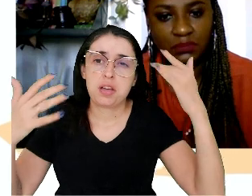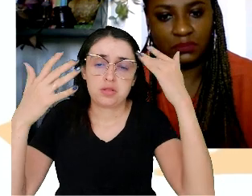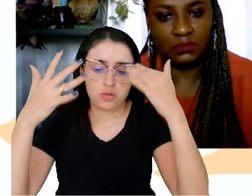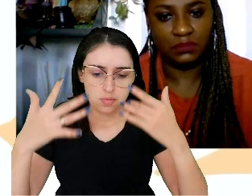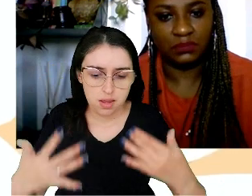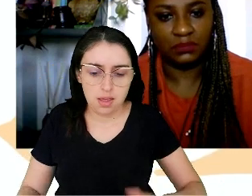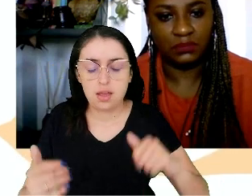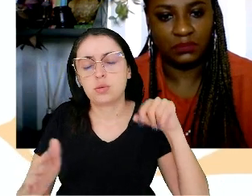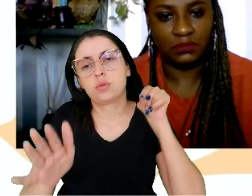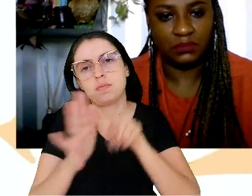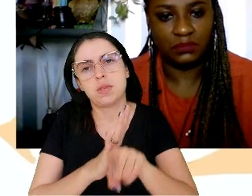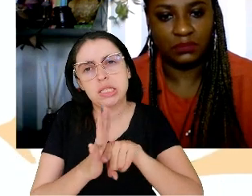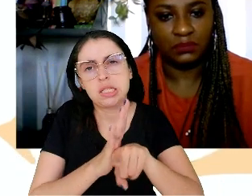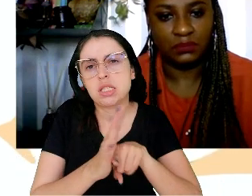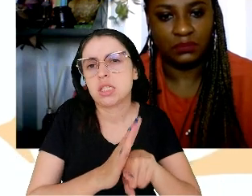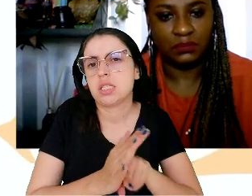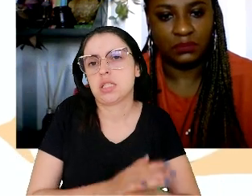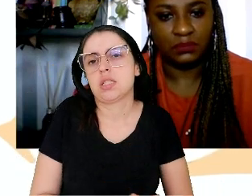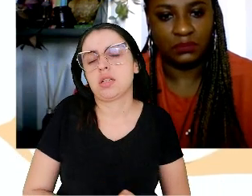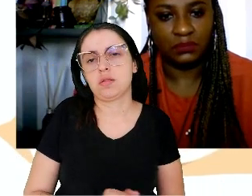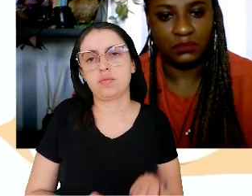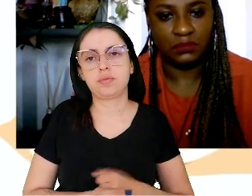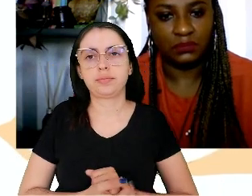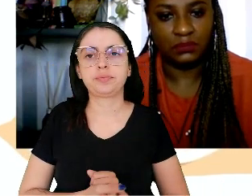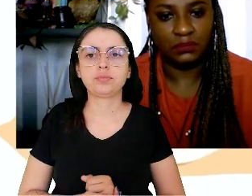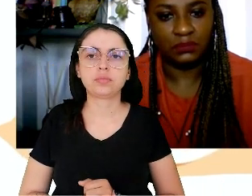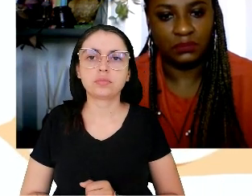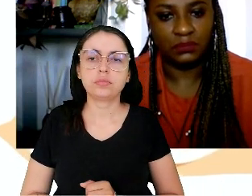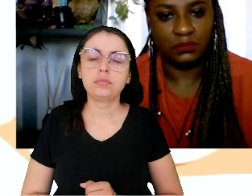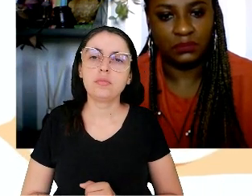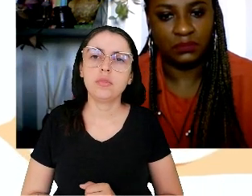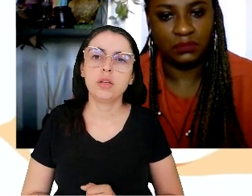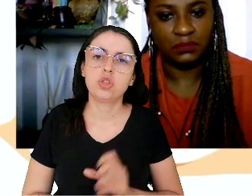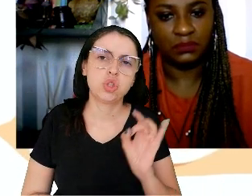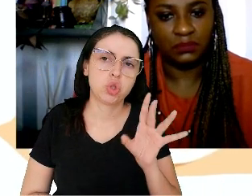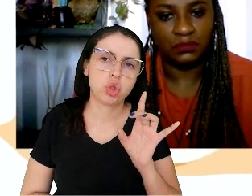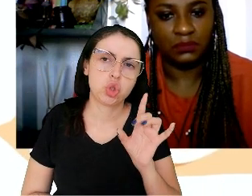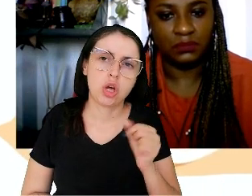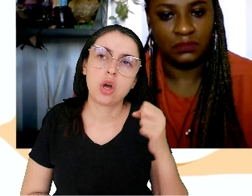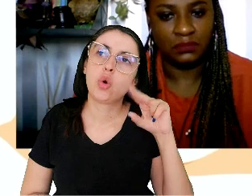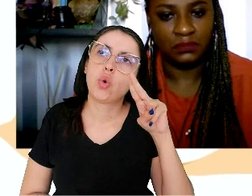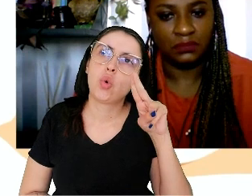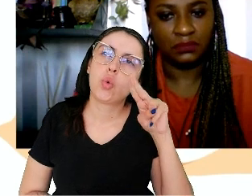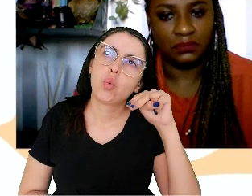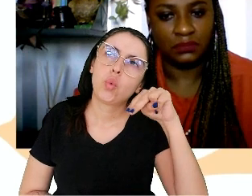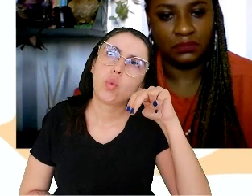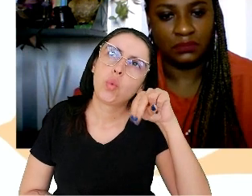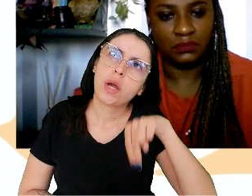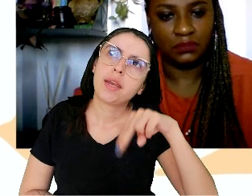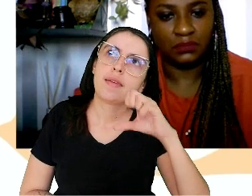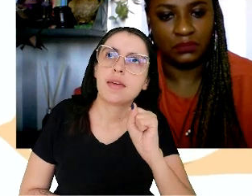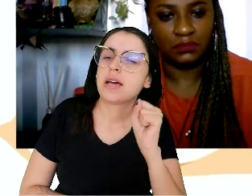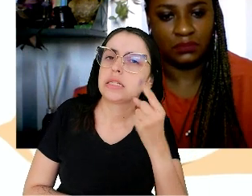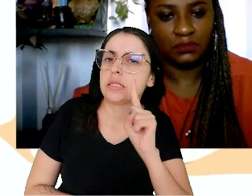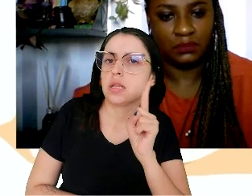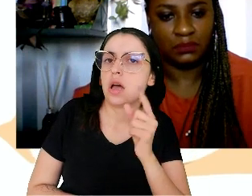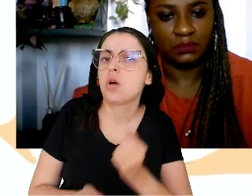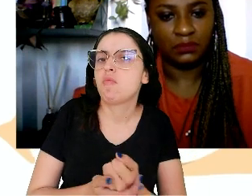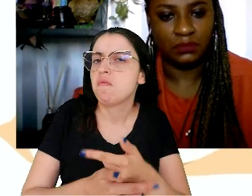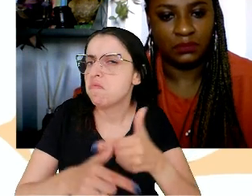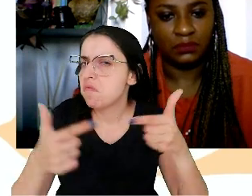de pesquisas e uma atuação contundente não só da OMS, mas também de outras